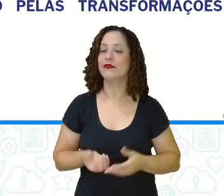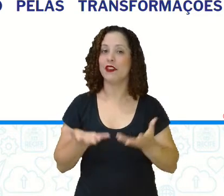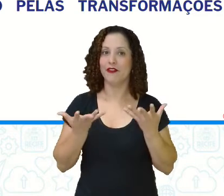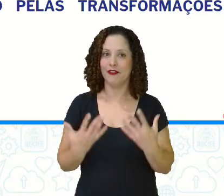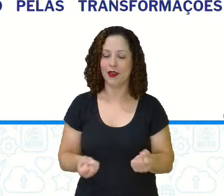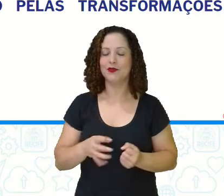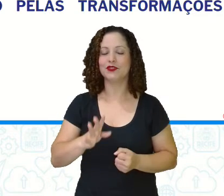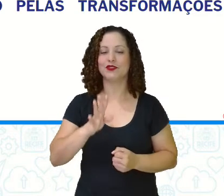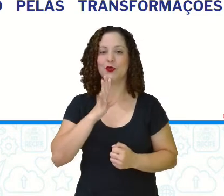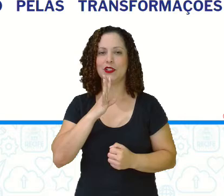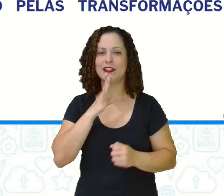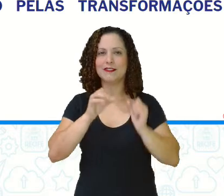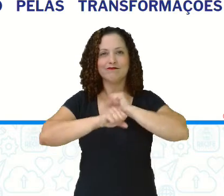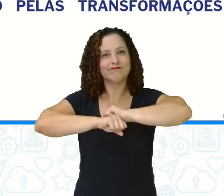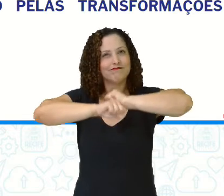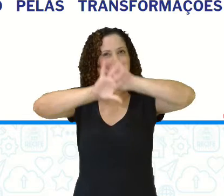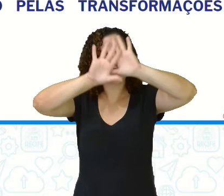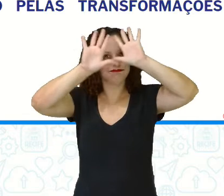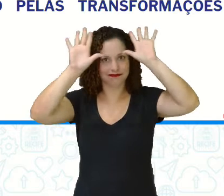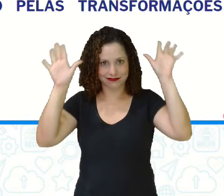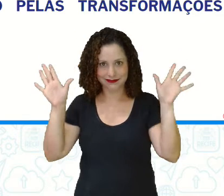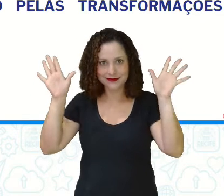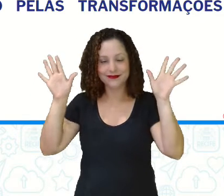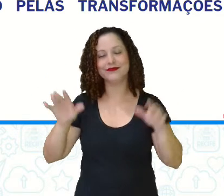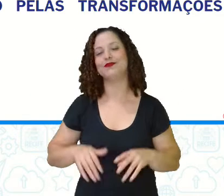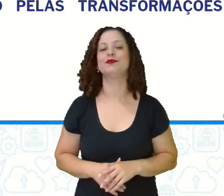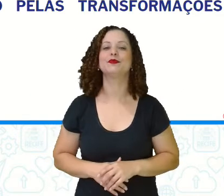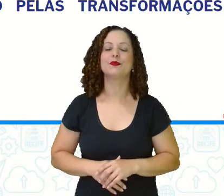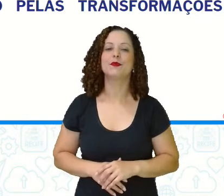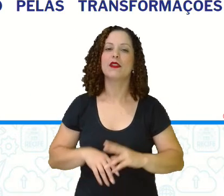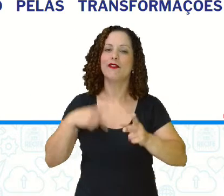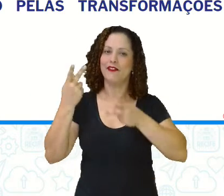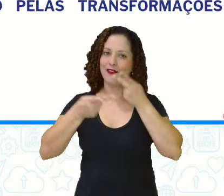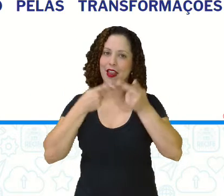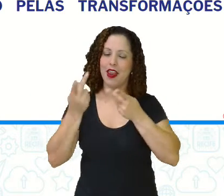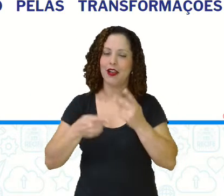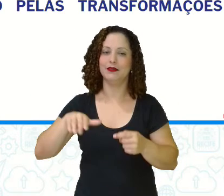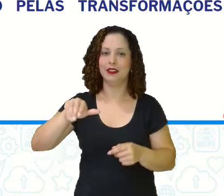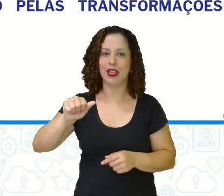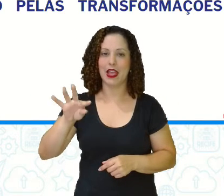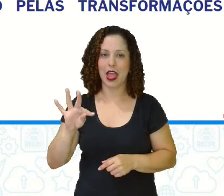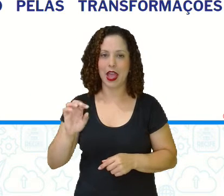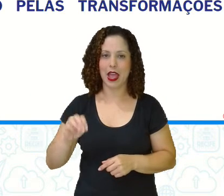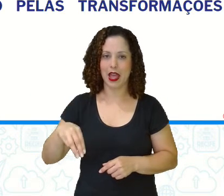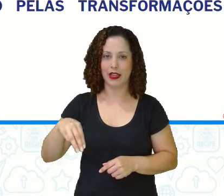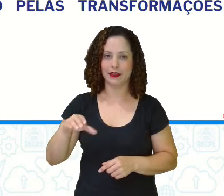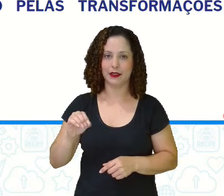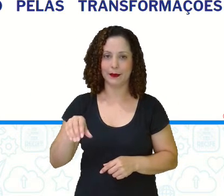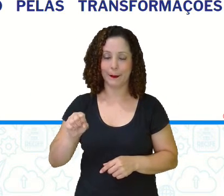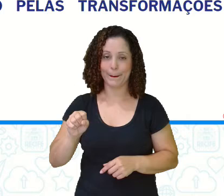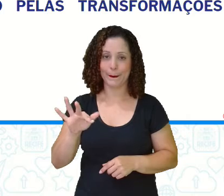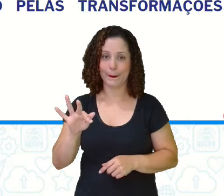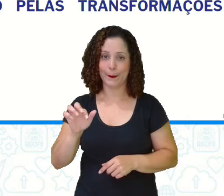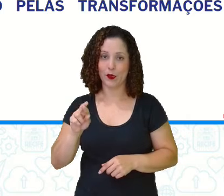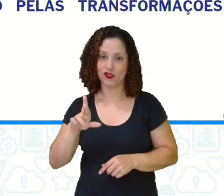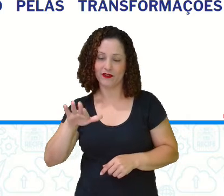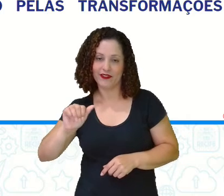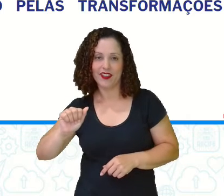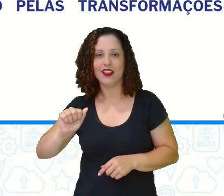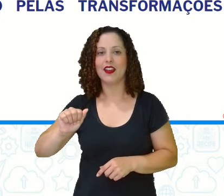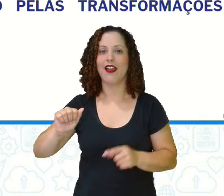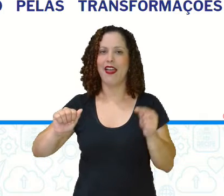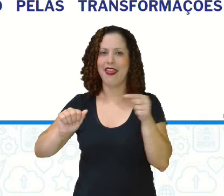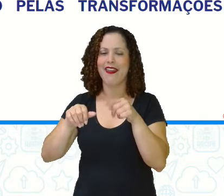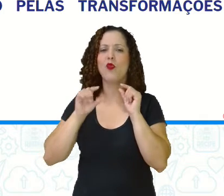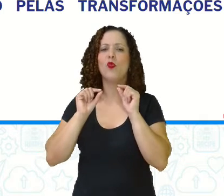trabalhando isso, clareando essas ideias. Quando eu falo em atmosfera, eu quero dizer que é a camada